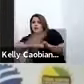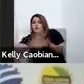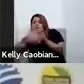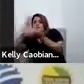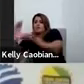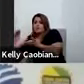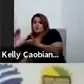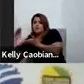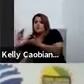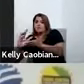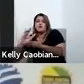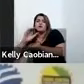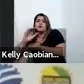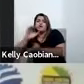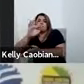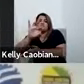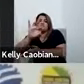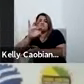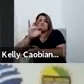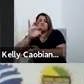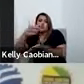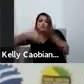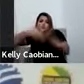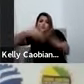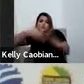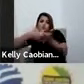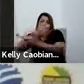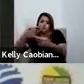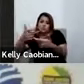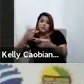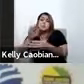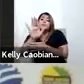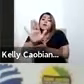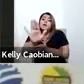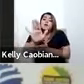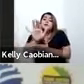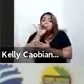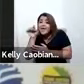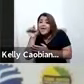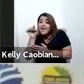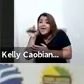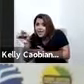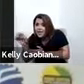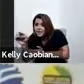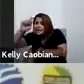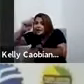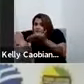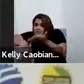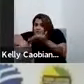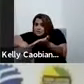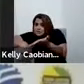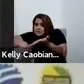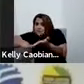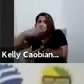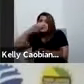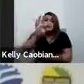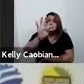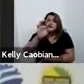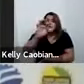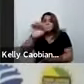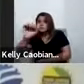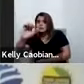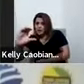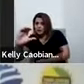aqui. Essa parte também, ou seja, o fato de ela ter feito assinada de um TAC também, né, agora em março